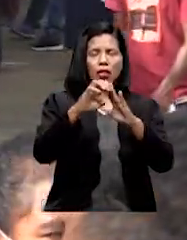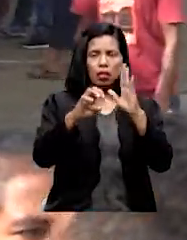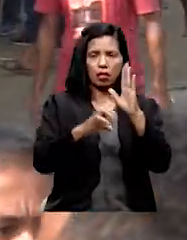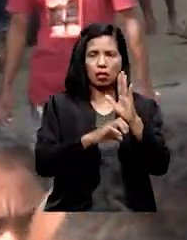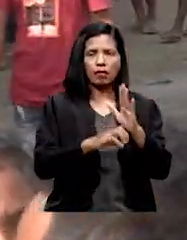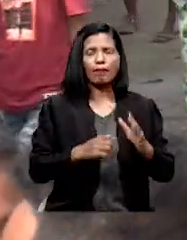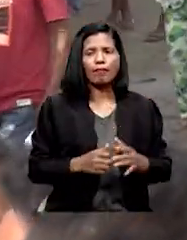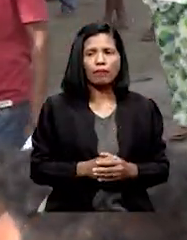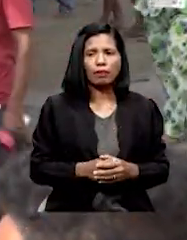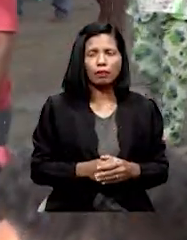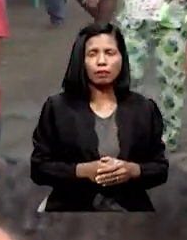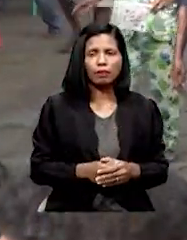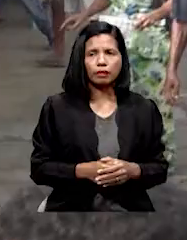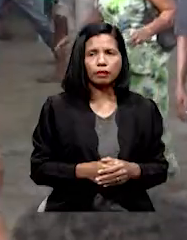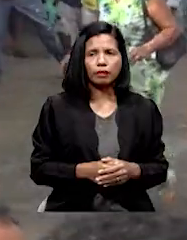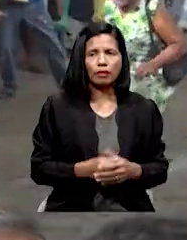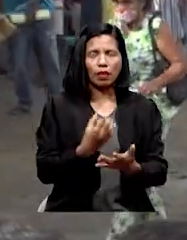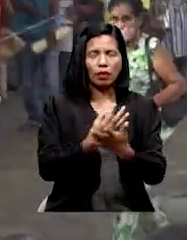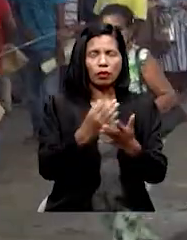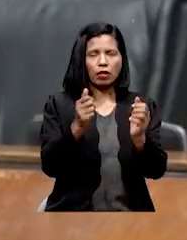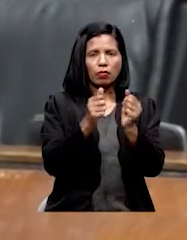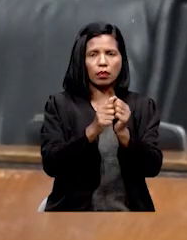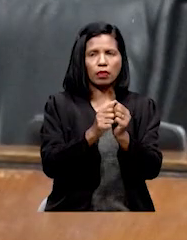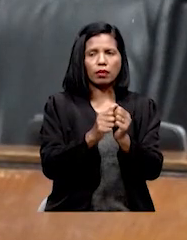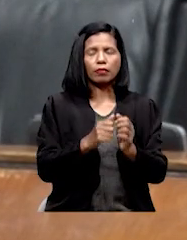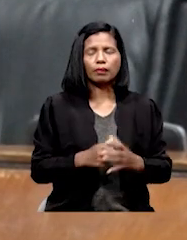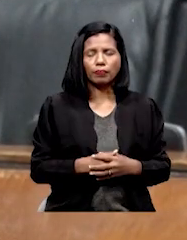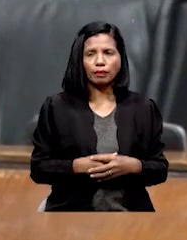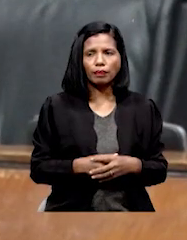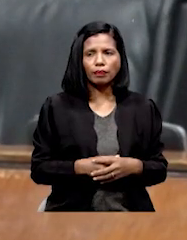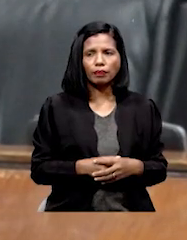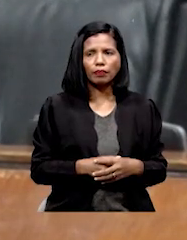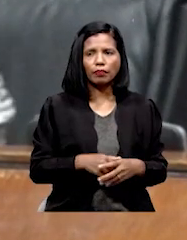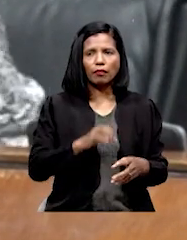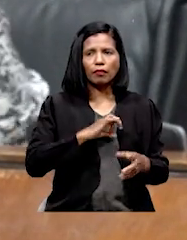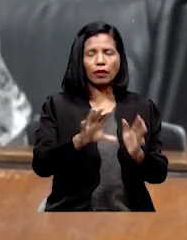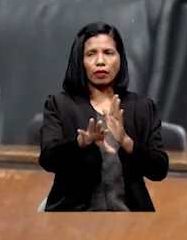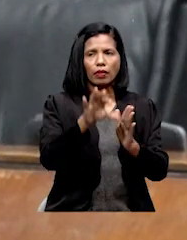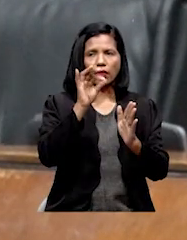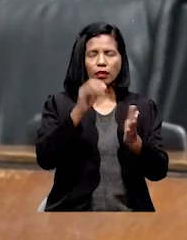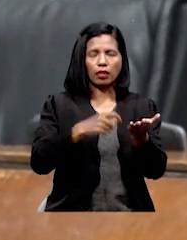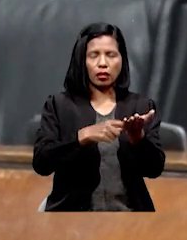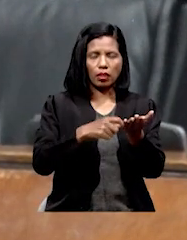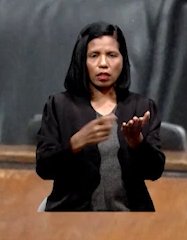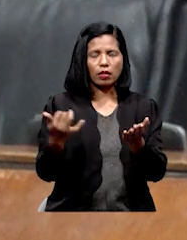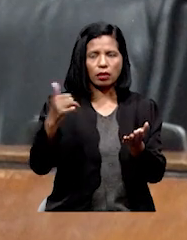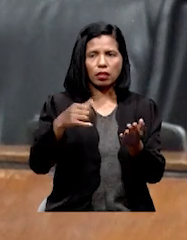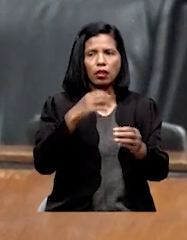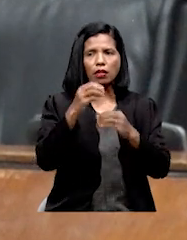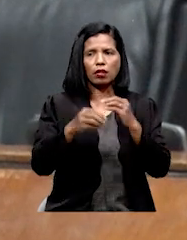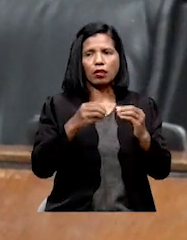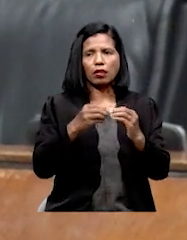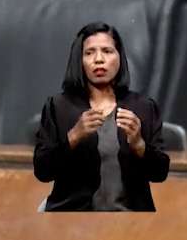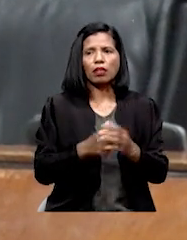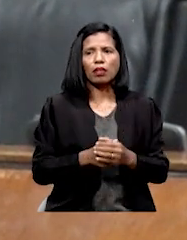Aumento $200 subsidio makain. Hafen ya ta aktualizasan husi teknik sira katak.